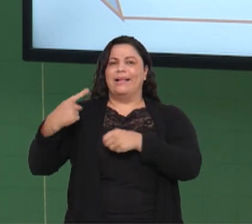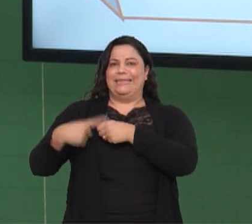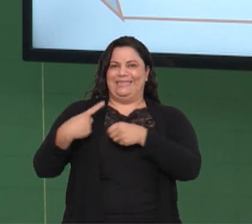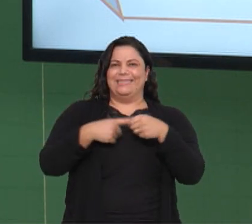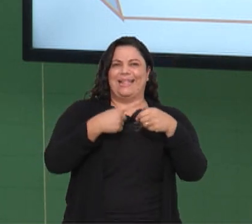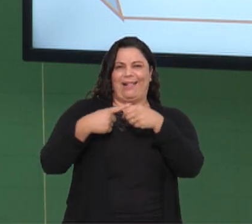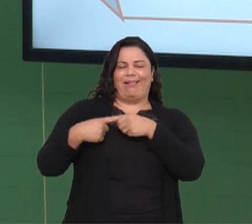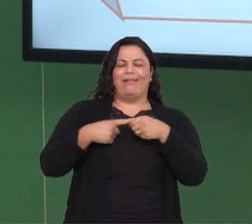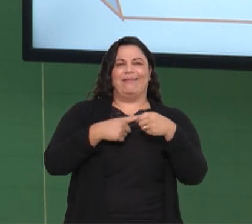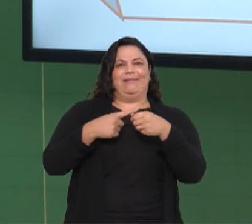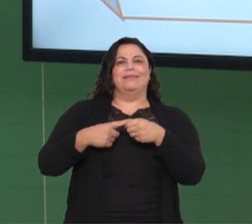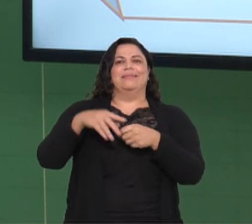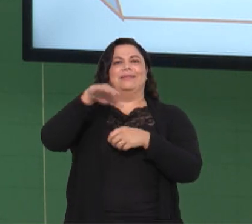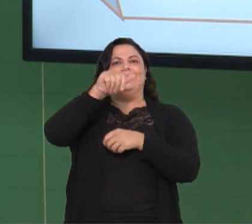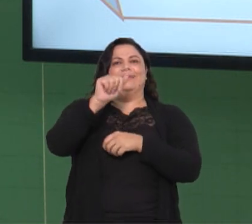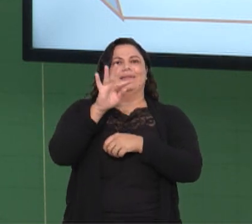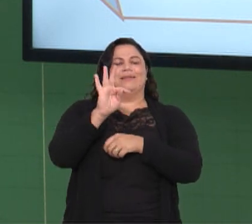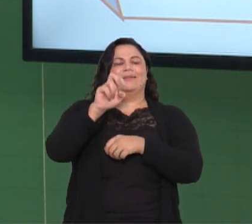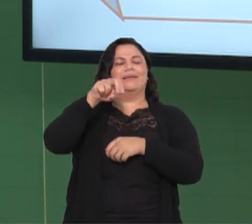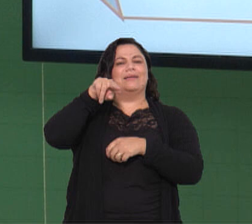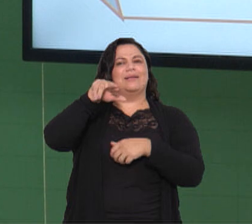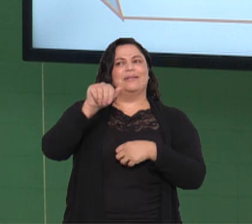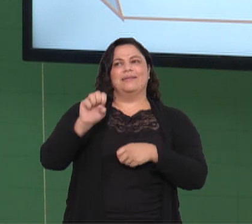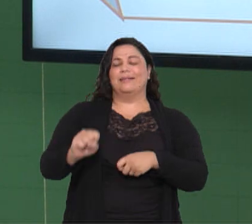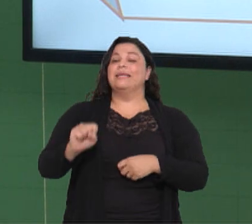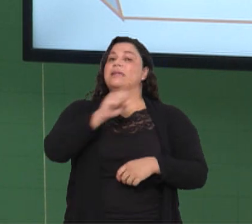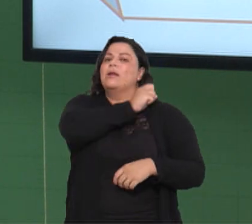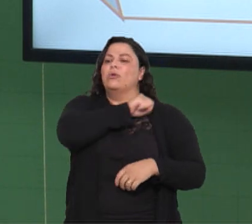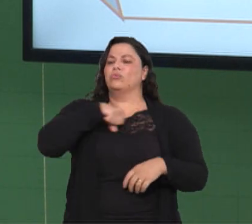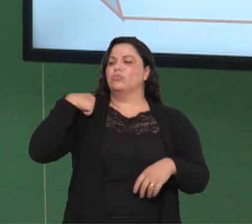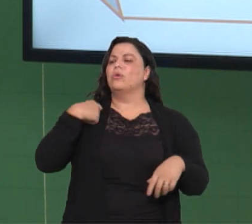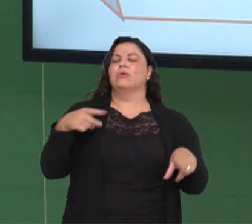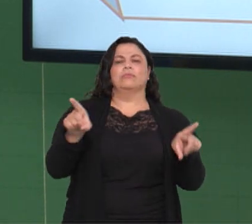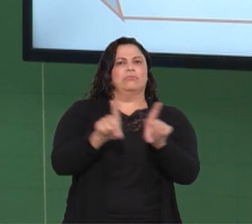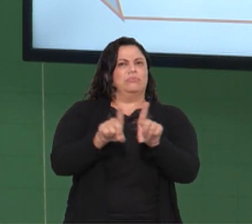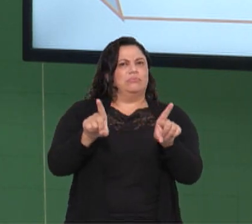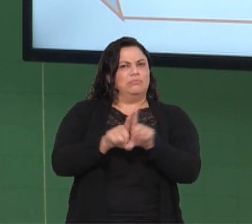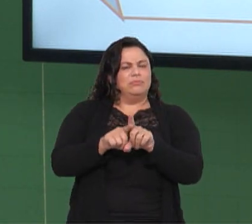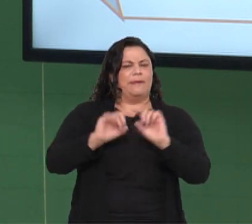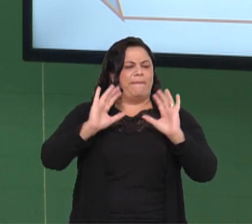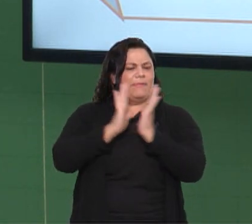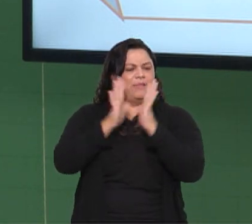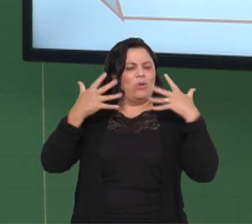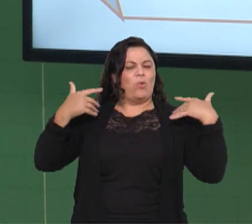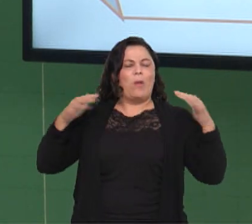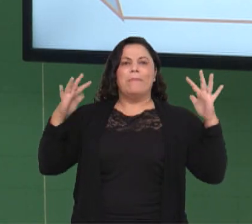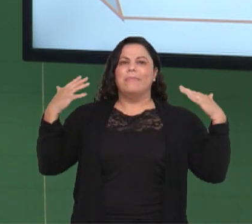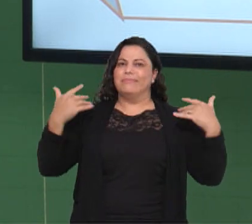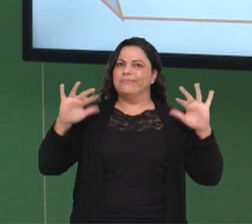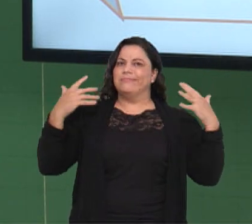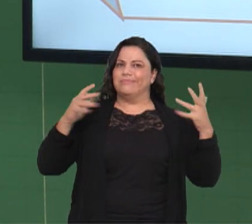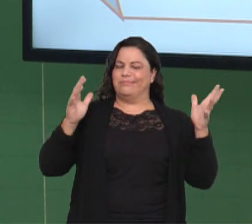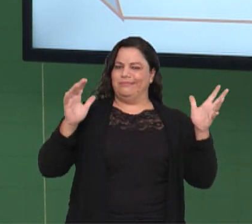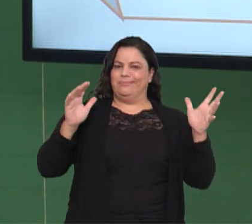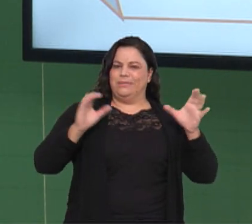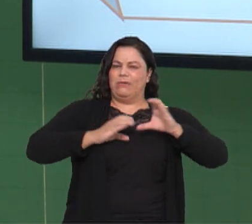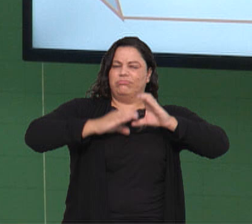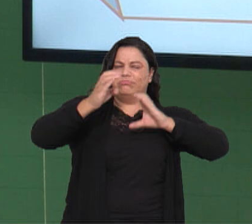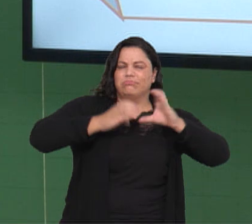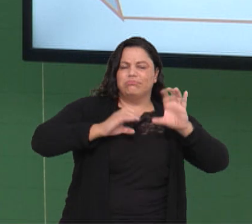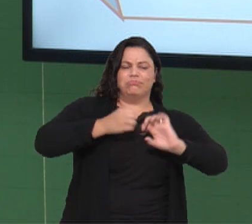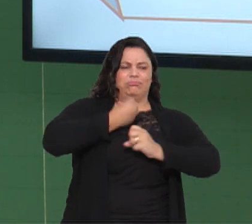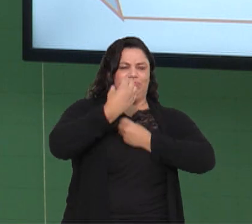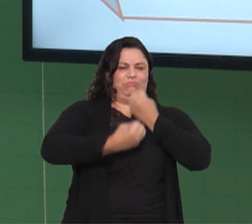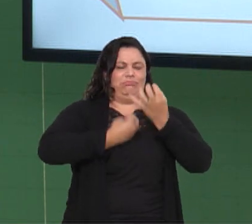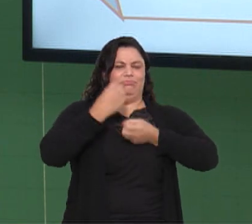o Sócrates, para ir lá comemorar um concurso de poesia que ele havia ganhado. E no meio desse banquete eles começam a discursar